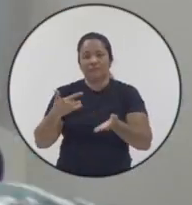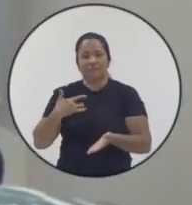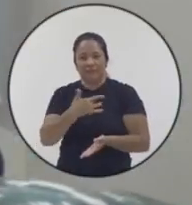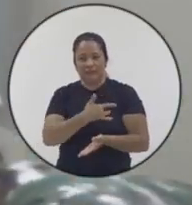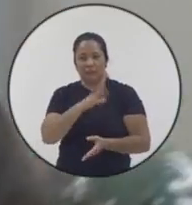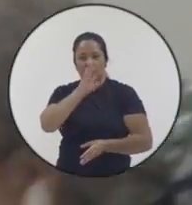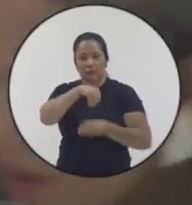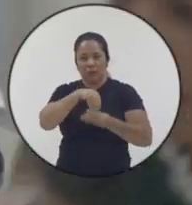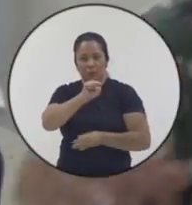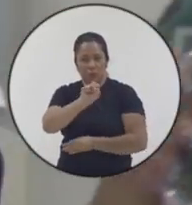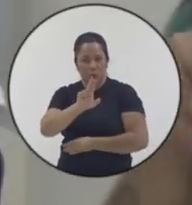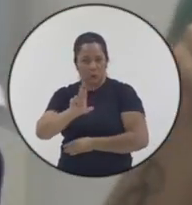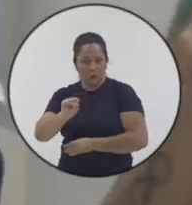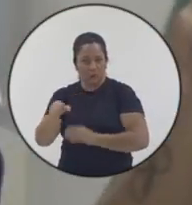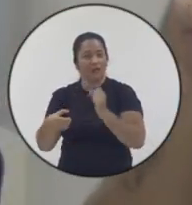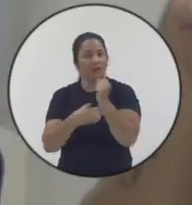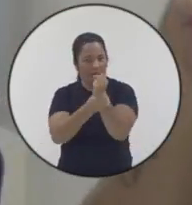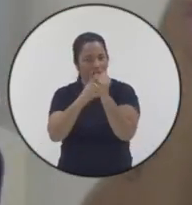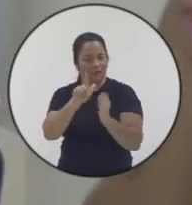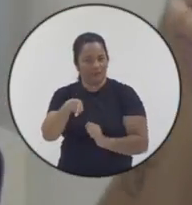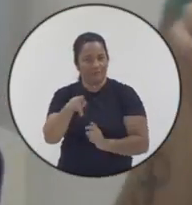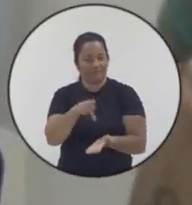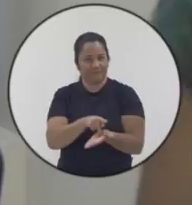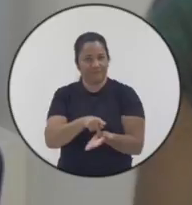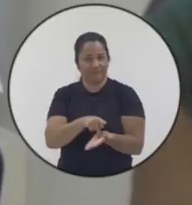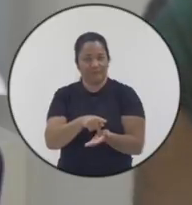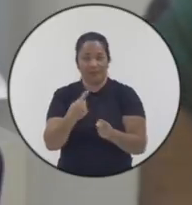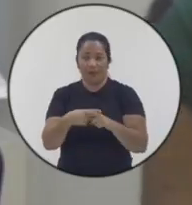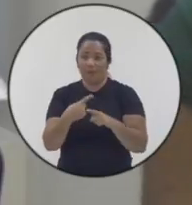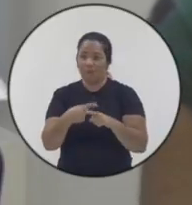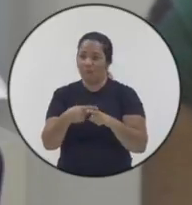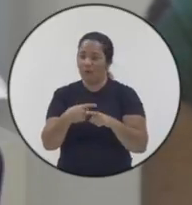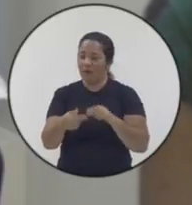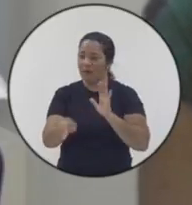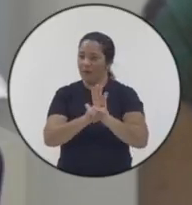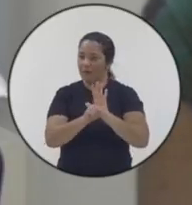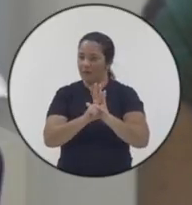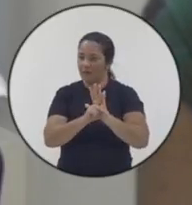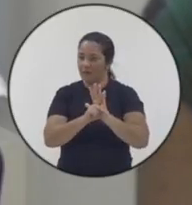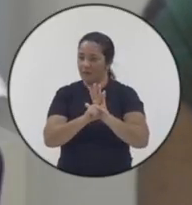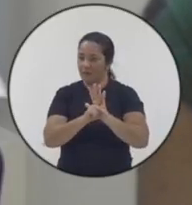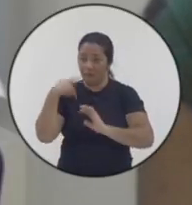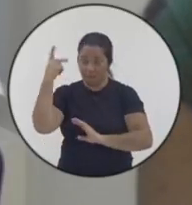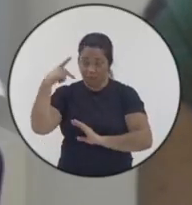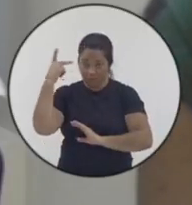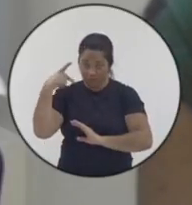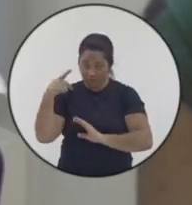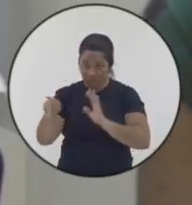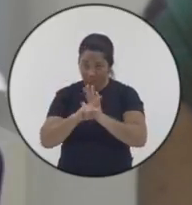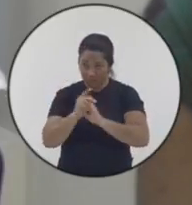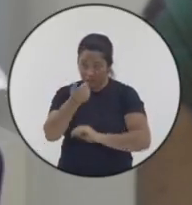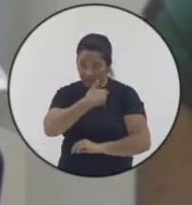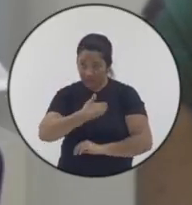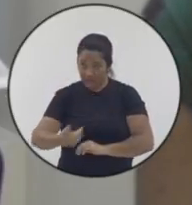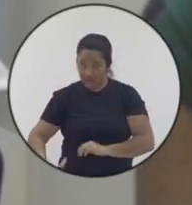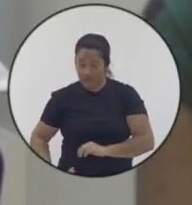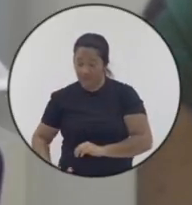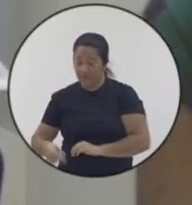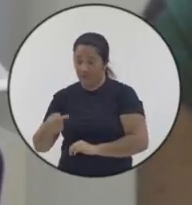é uma política de governo, não é uma política de Estado. O processo transexualizador ele pode